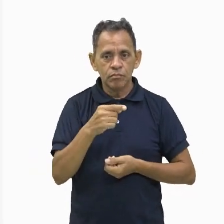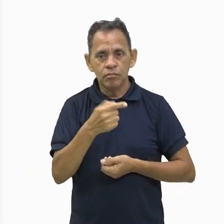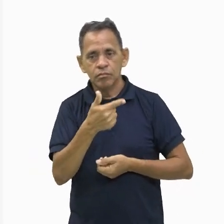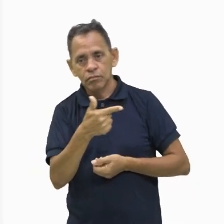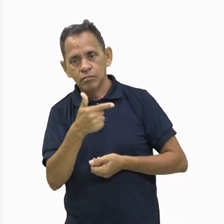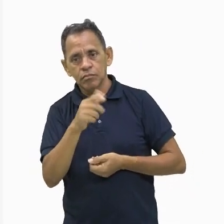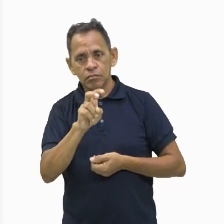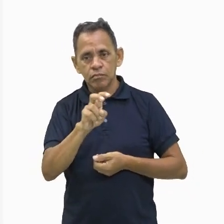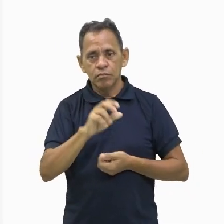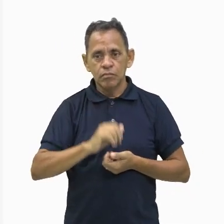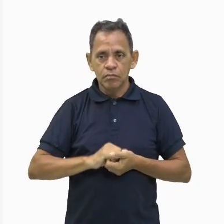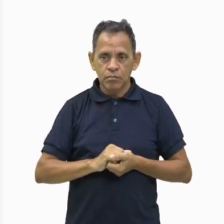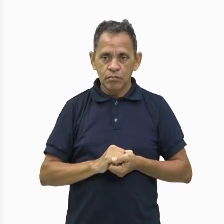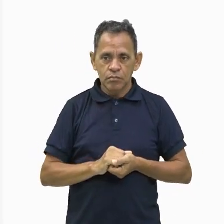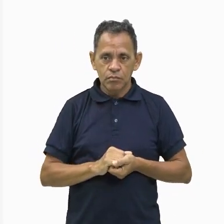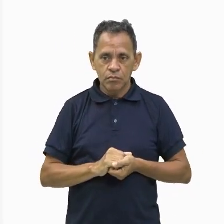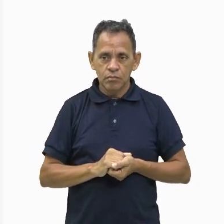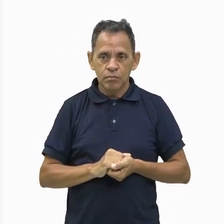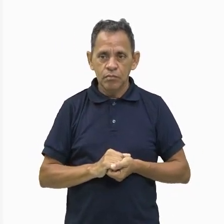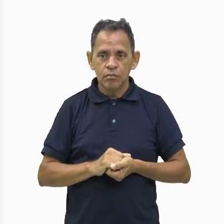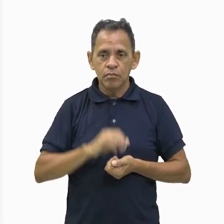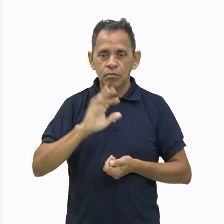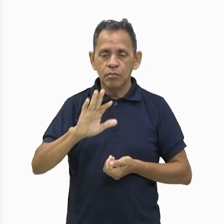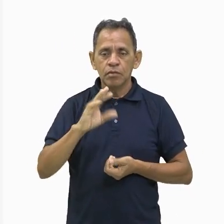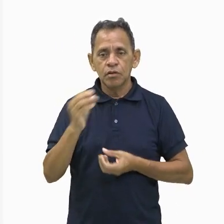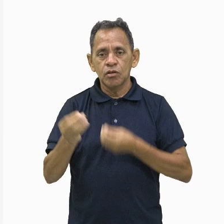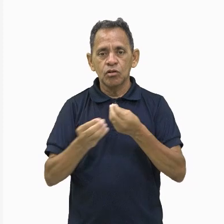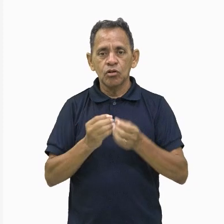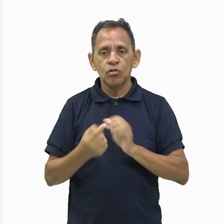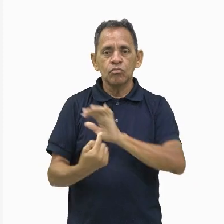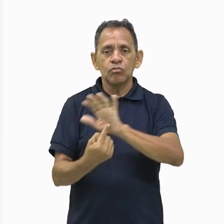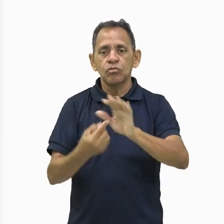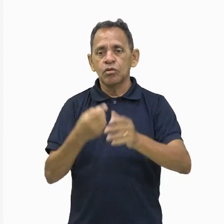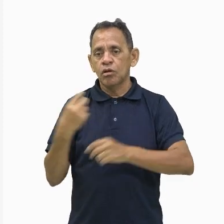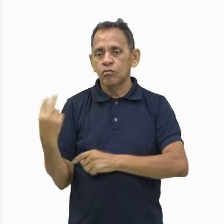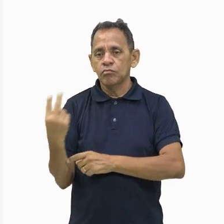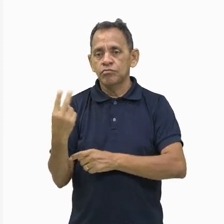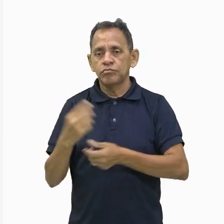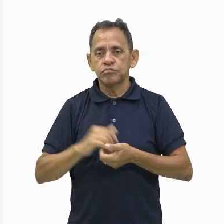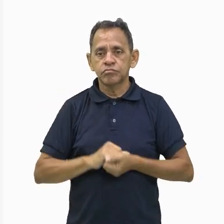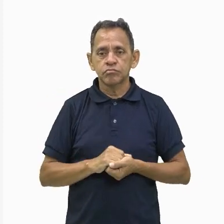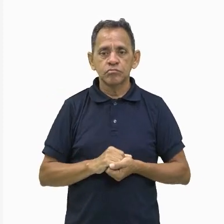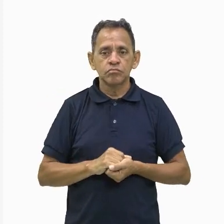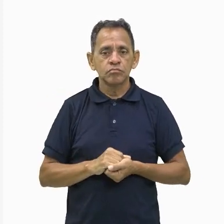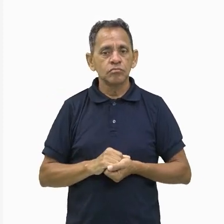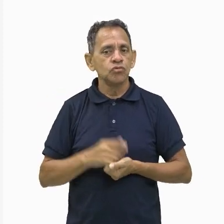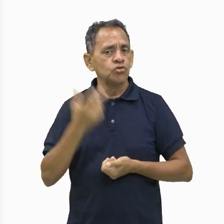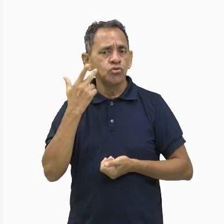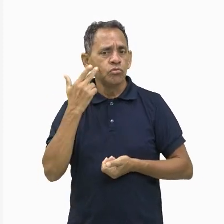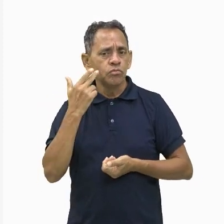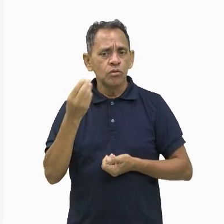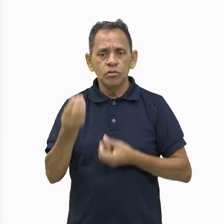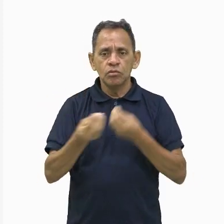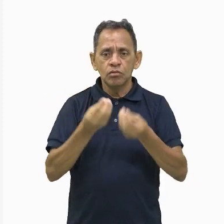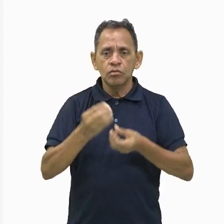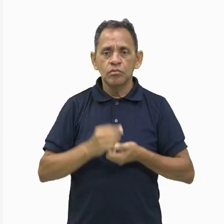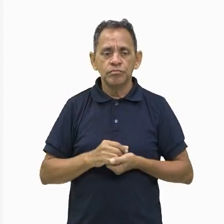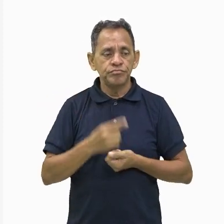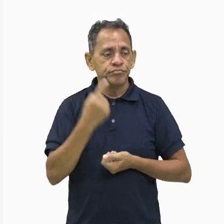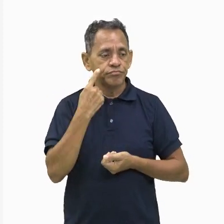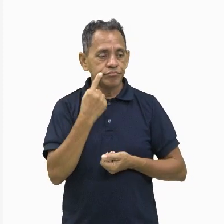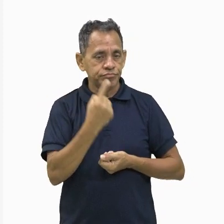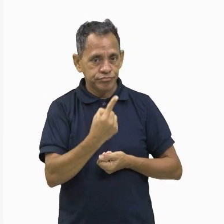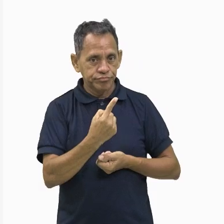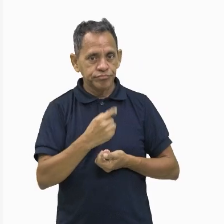1,25. E agora, para determinar o preço? Bem tranquilo, ó. Olha só como a gente determina o preço. Pega aqui, ó,